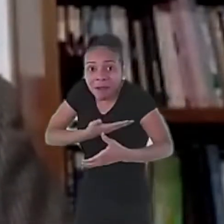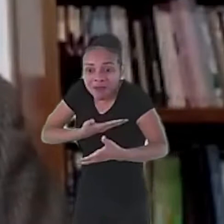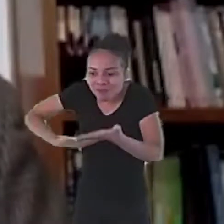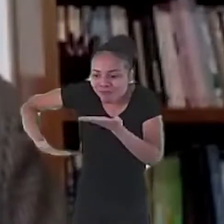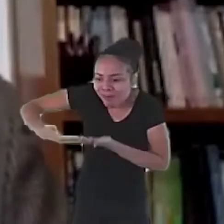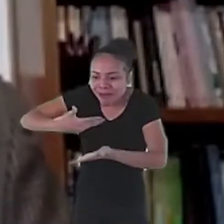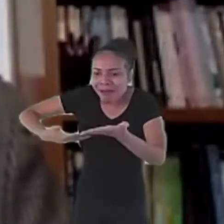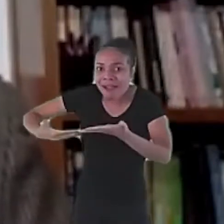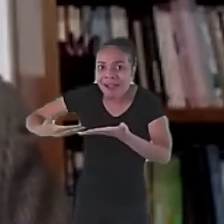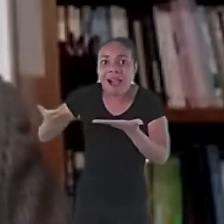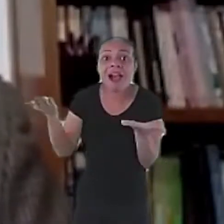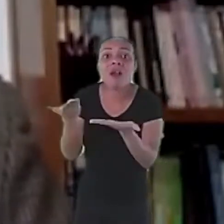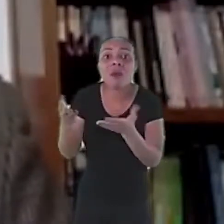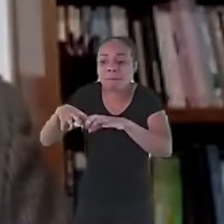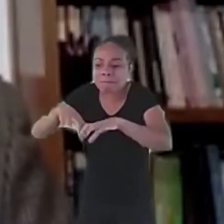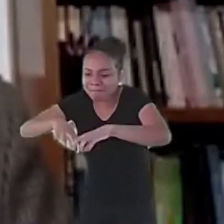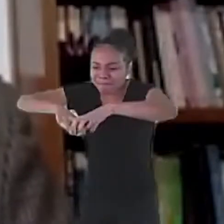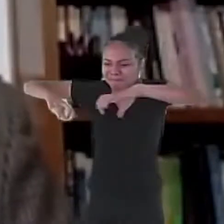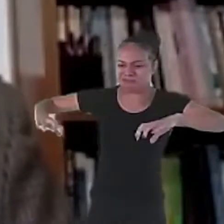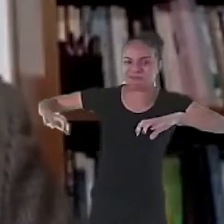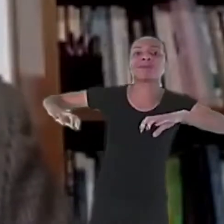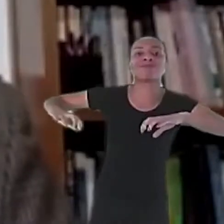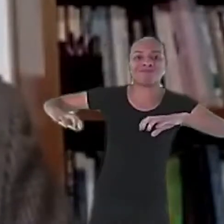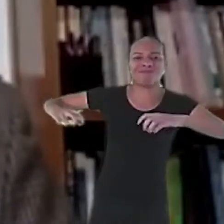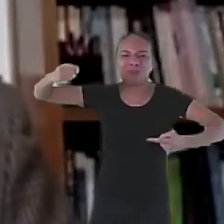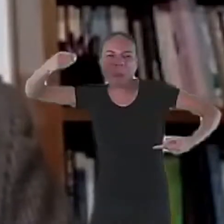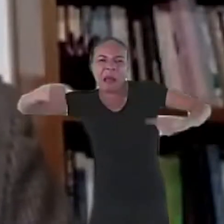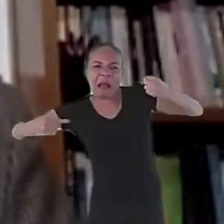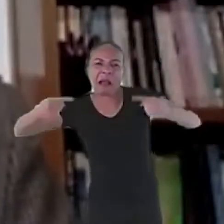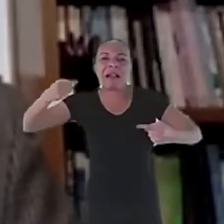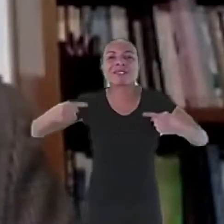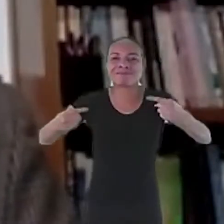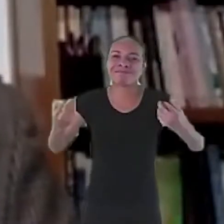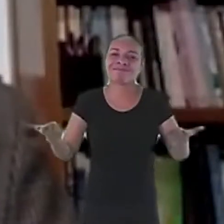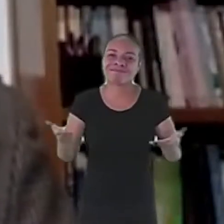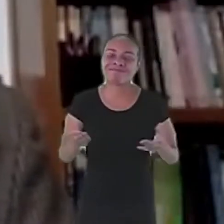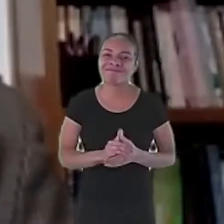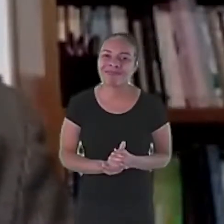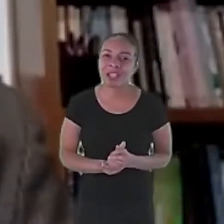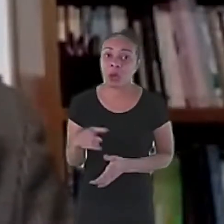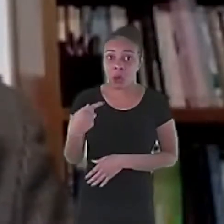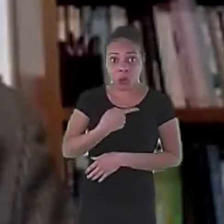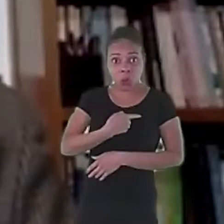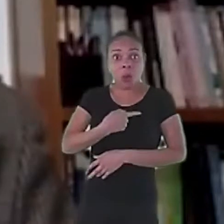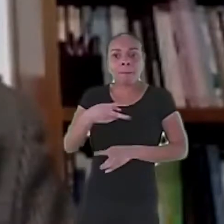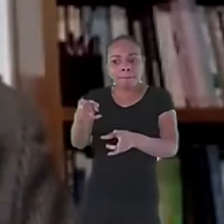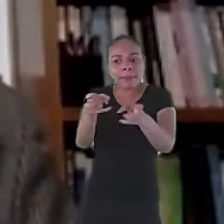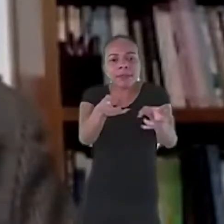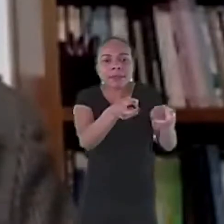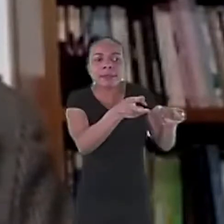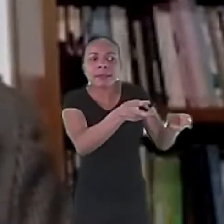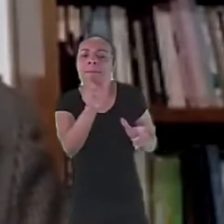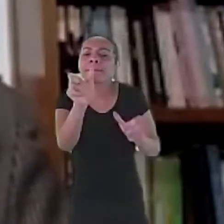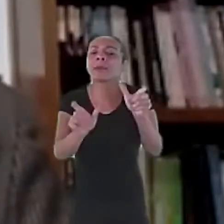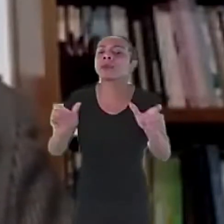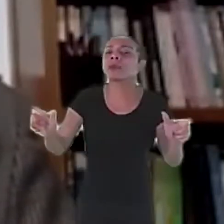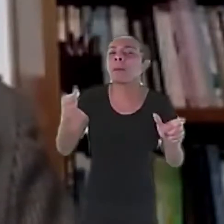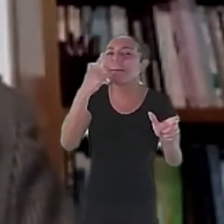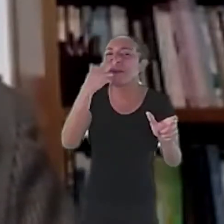que a gente observa que as pessoas estão se fechando para